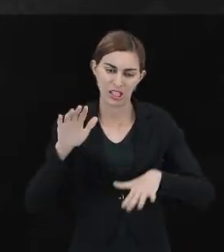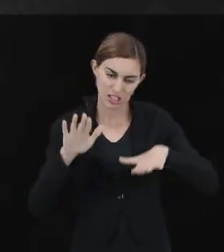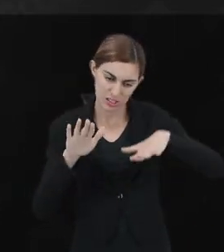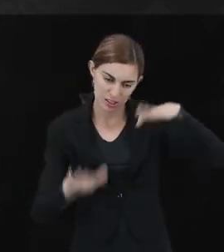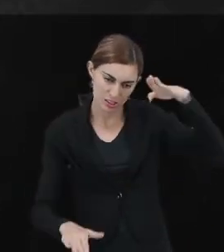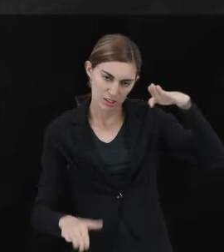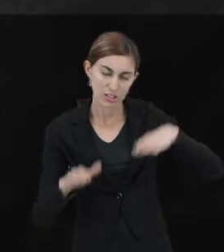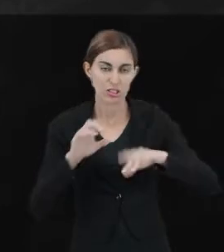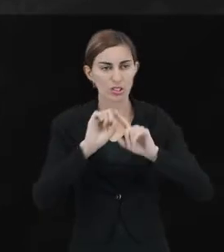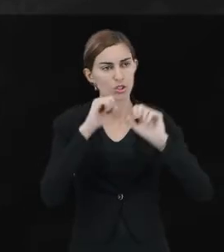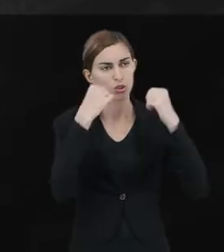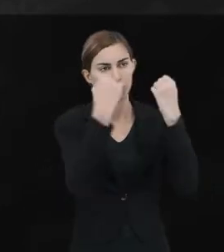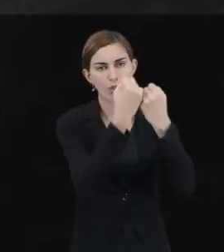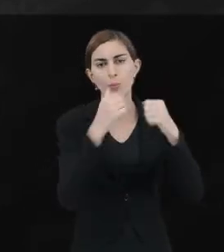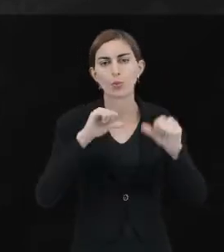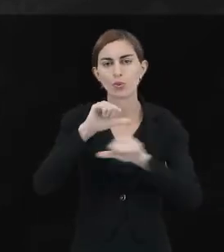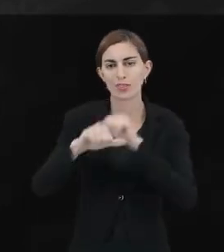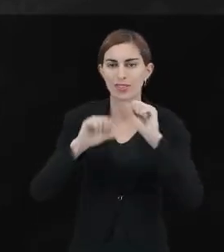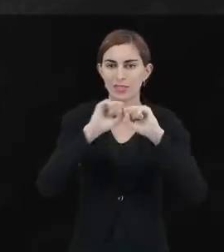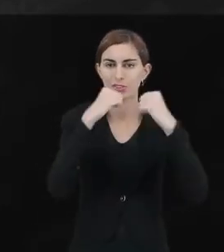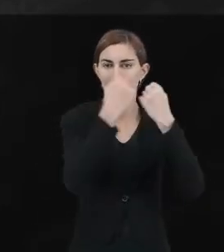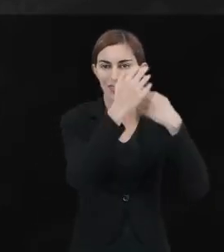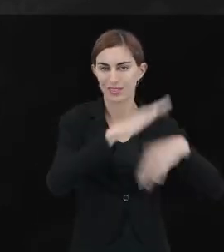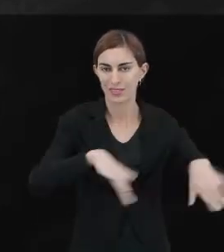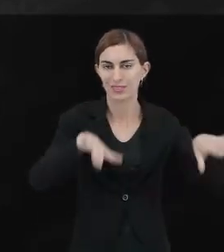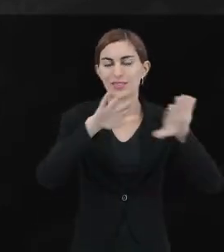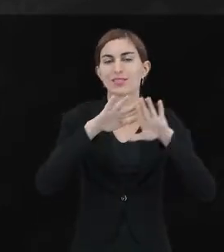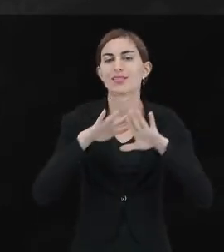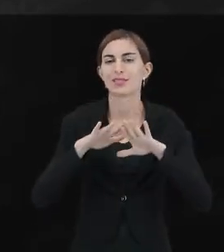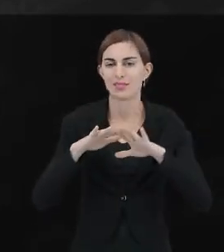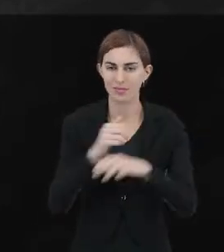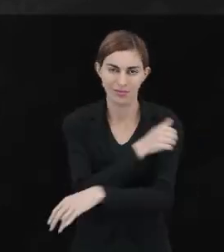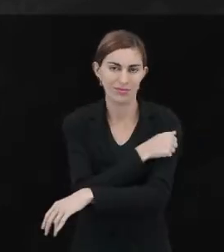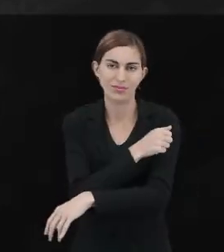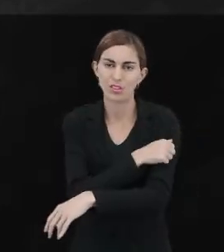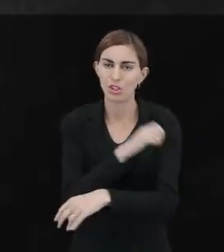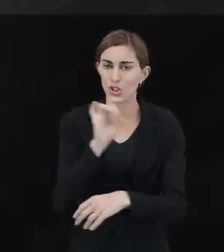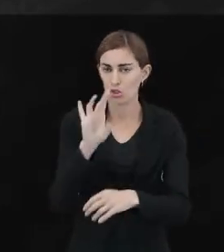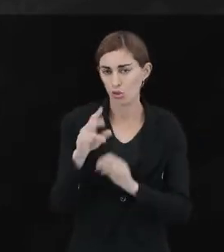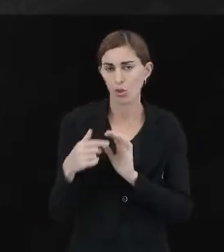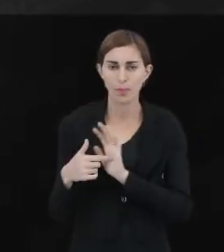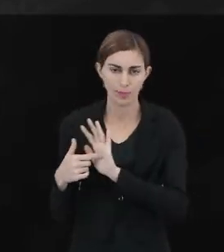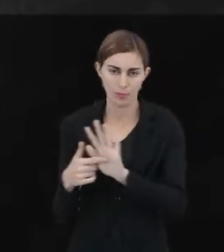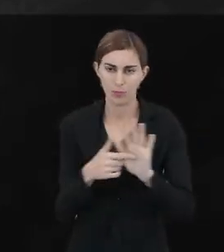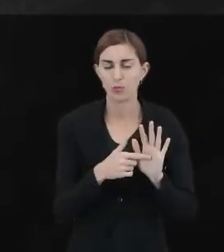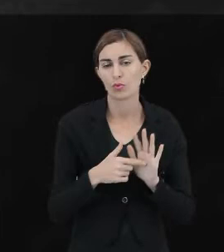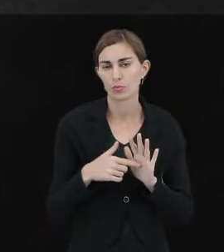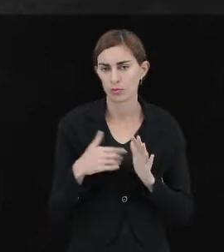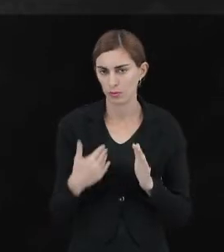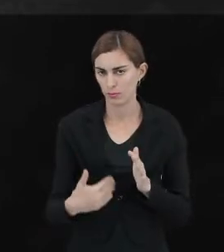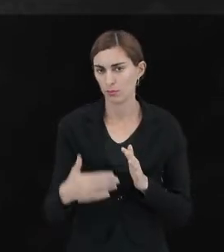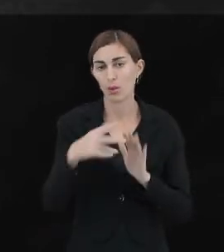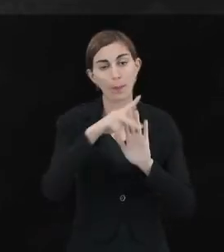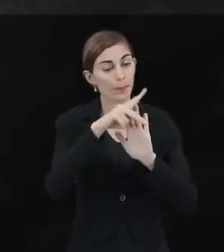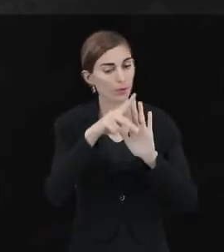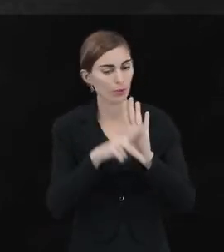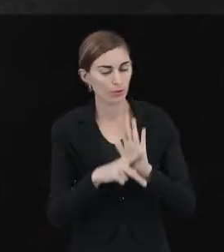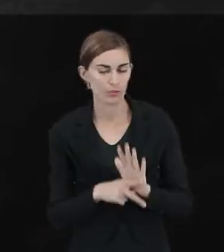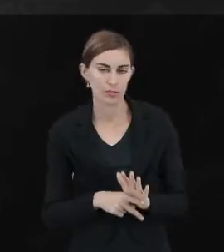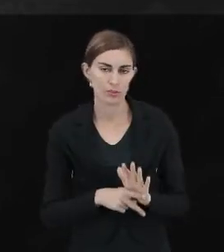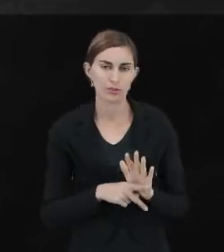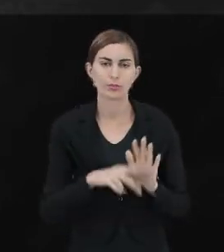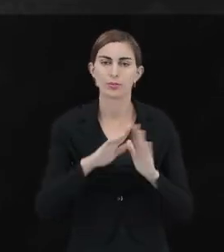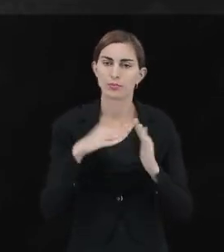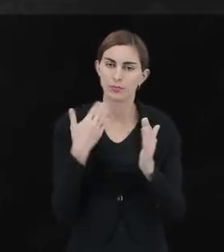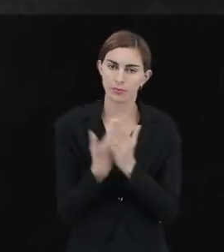de desvantagem social e instrução dos nossos estudantes, o que só se materializa por meio de um